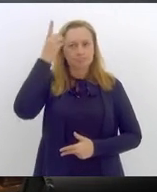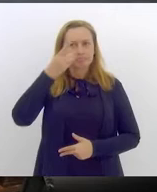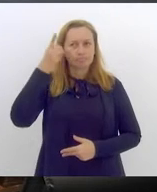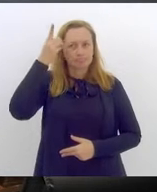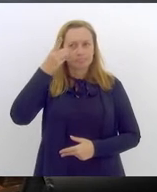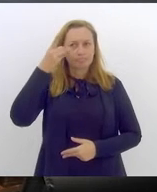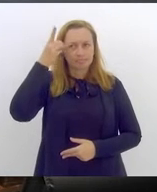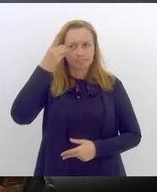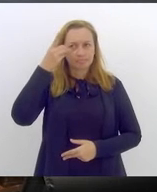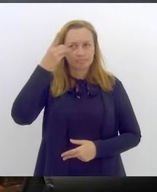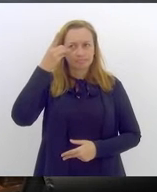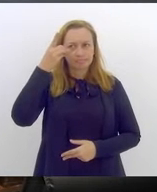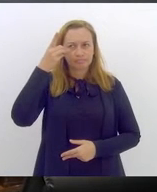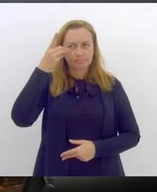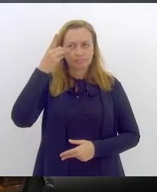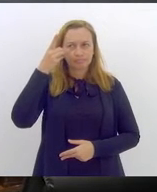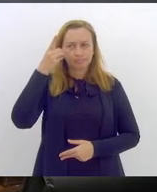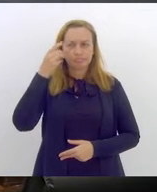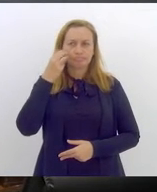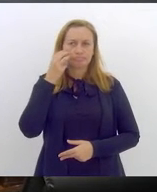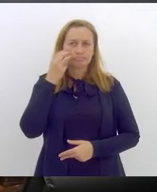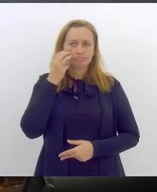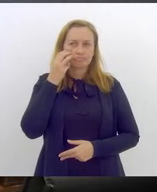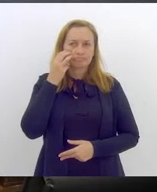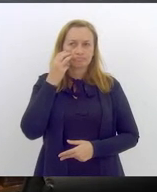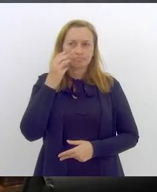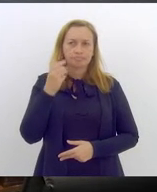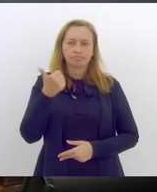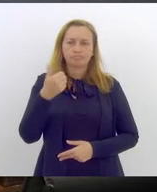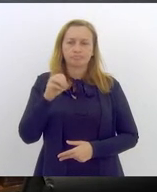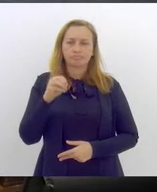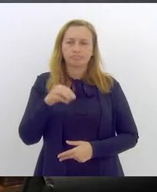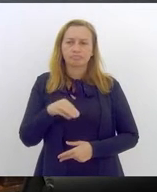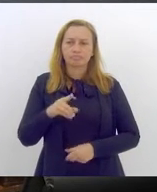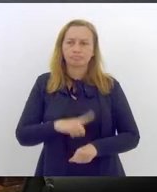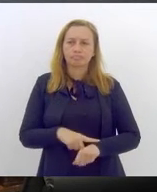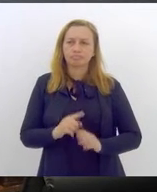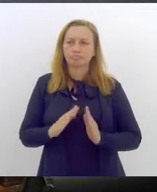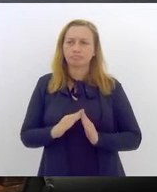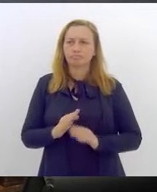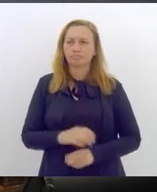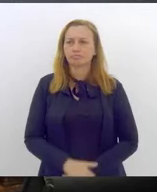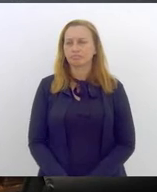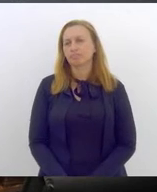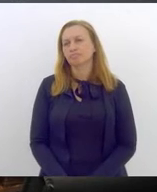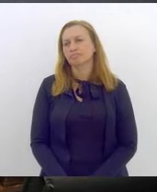Deputado Valdete Carneiro que dispõe 10 minutos